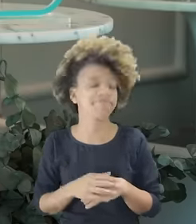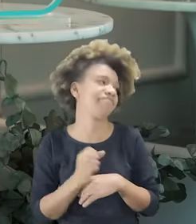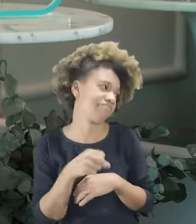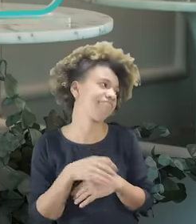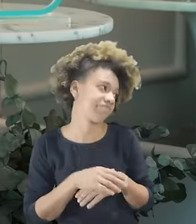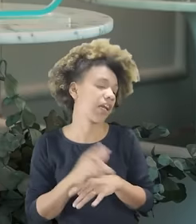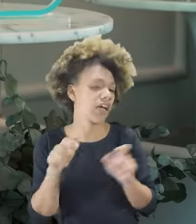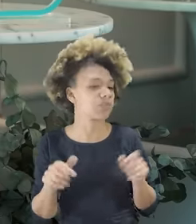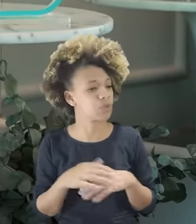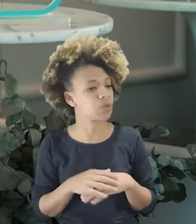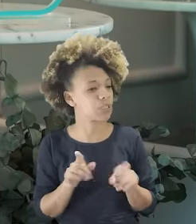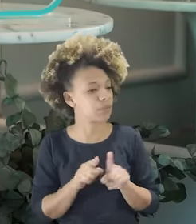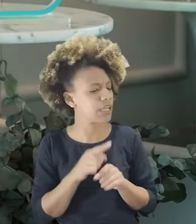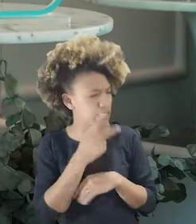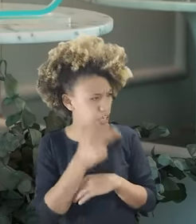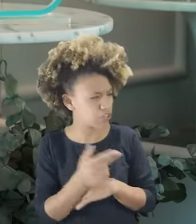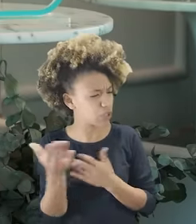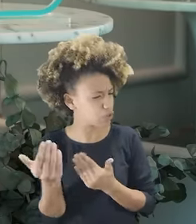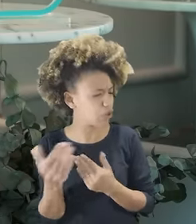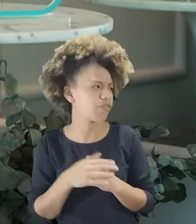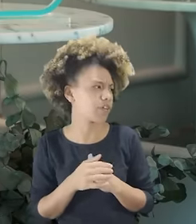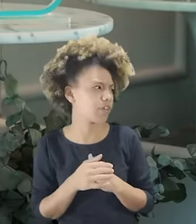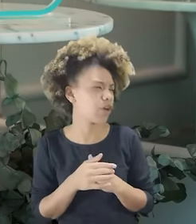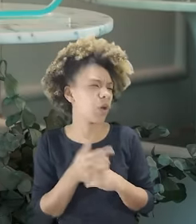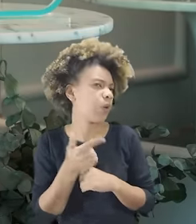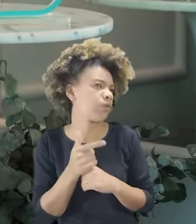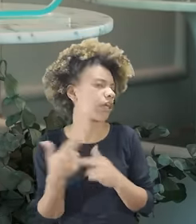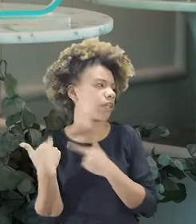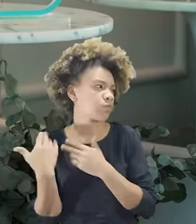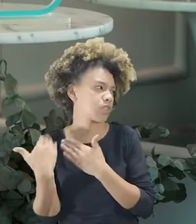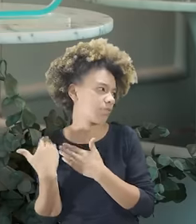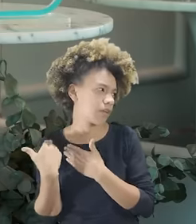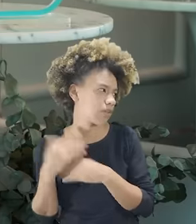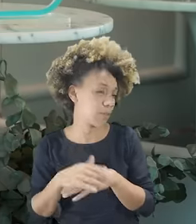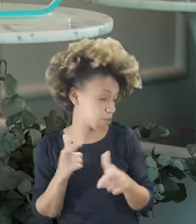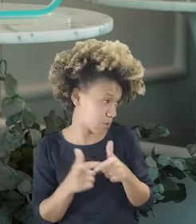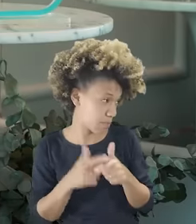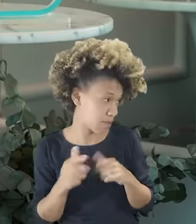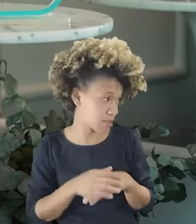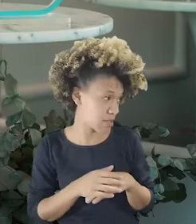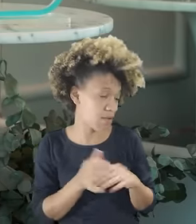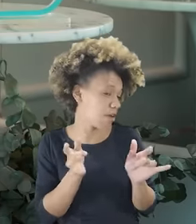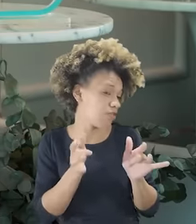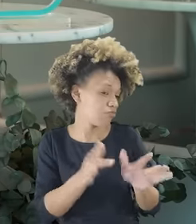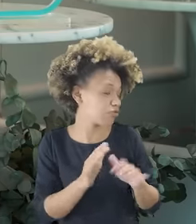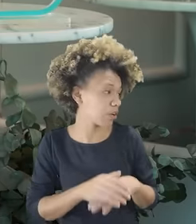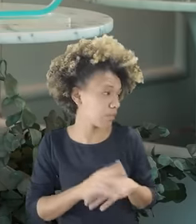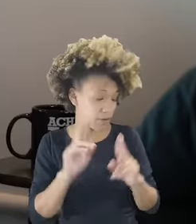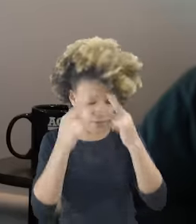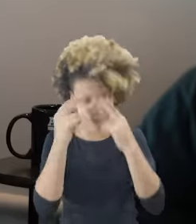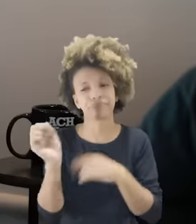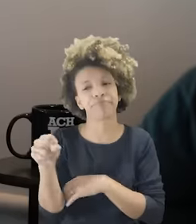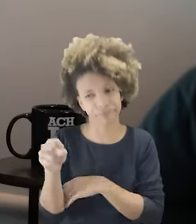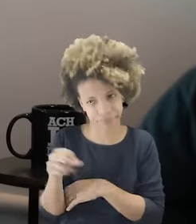as pessoas elas acabam você acha que o jovem ele não tem responsabilidade sobre os seus problemas ele joga pra praça